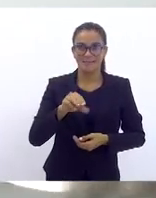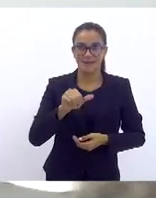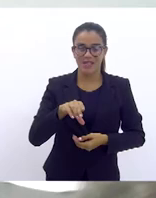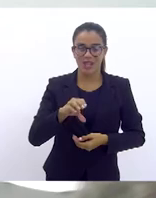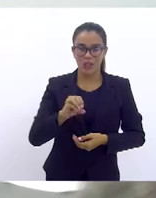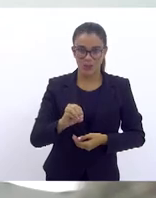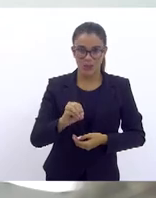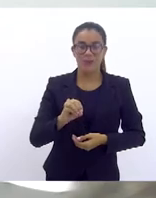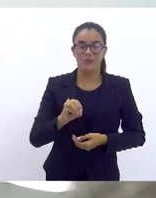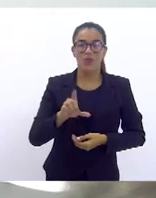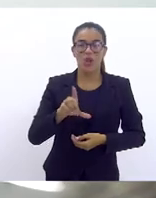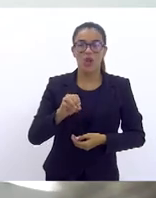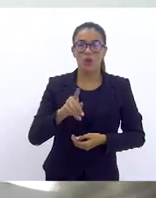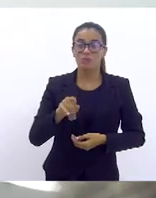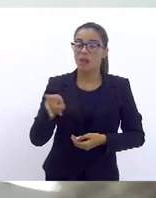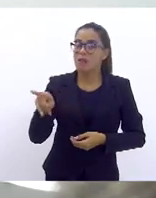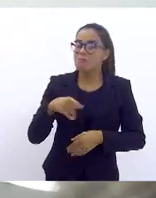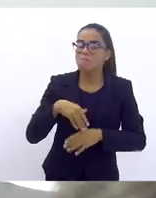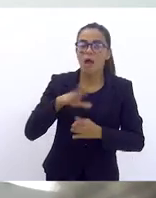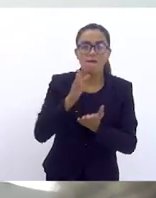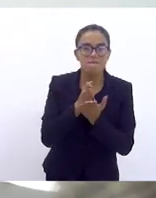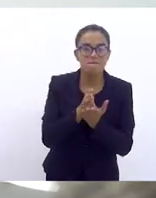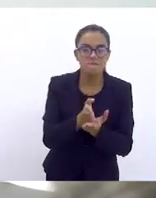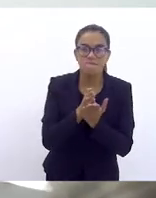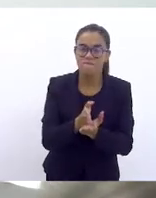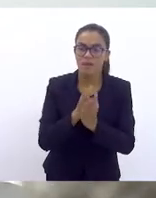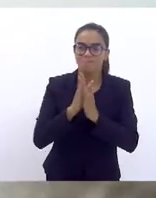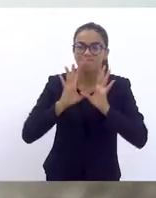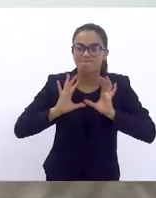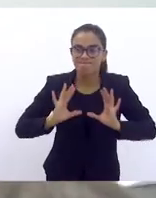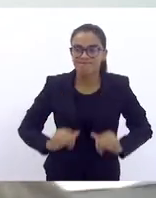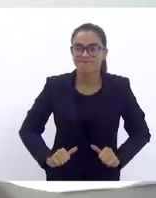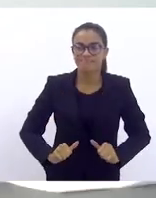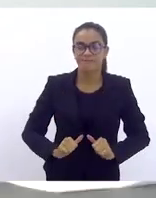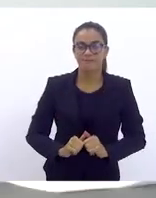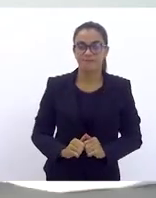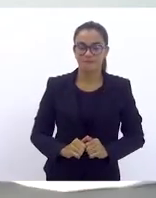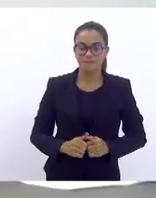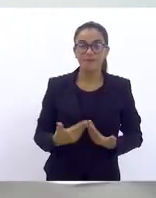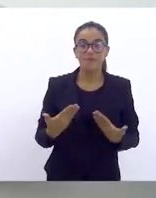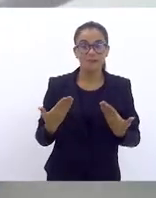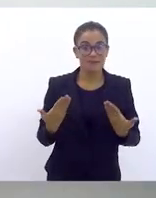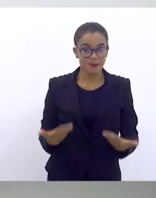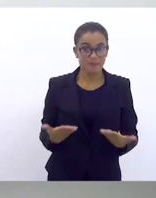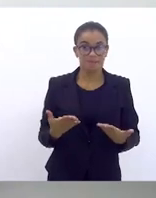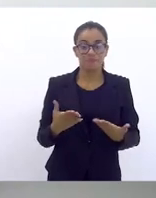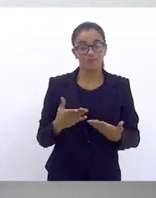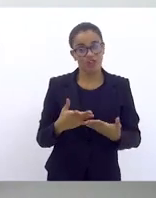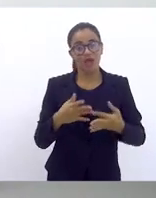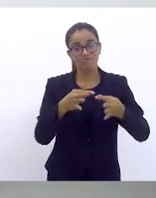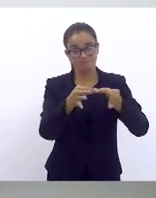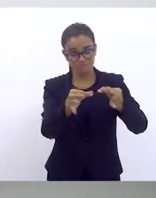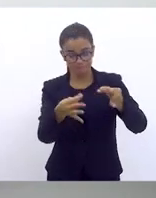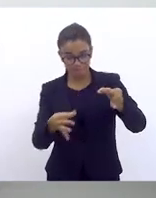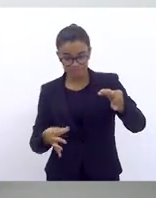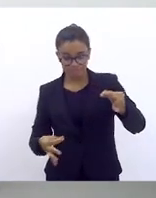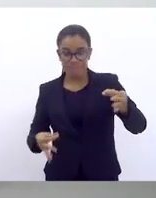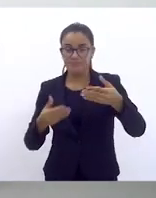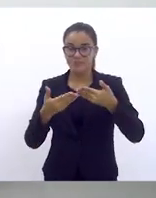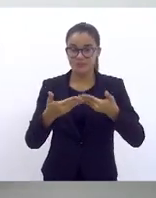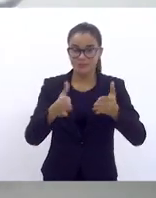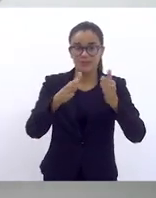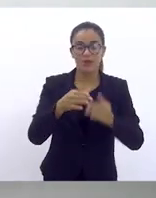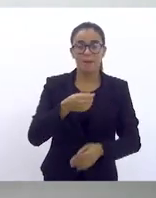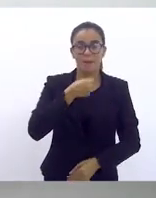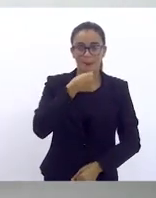mais corretas que eu conheci na vida pública então feita essa introdução eu passo já então de pronta a palavra